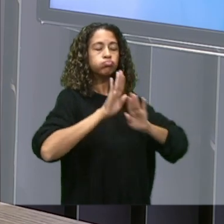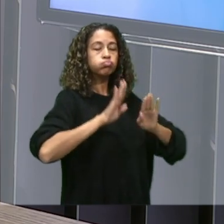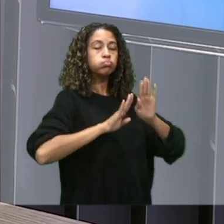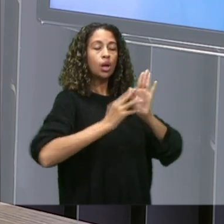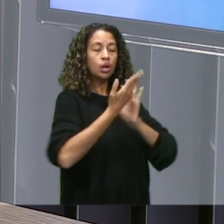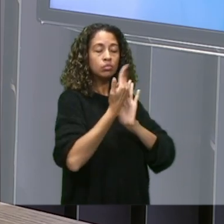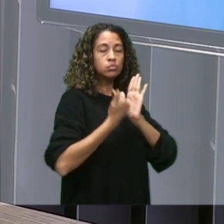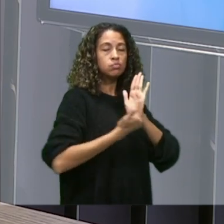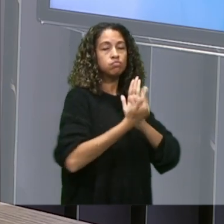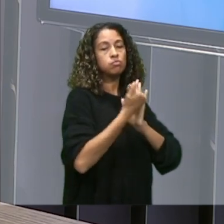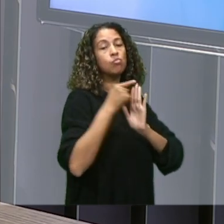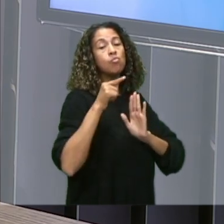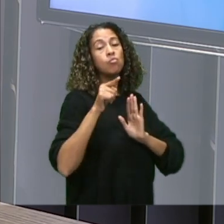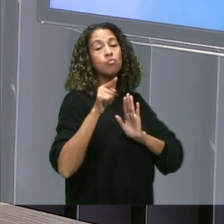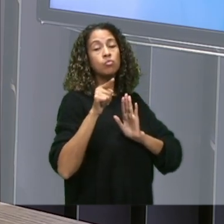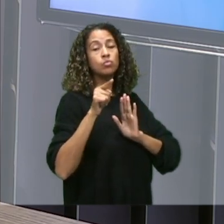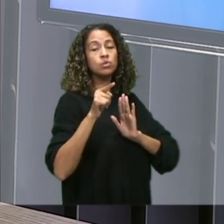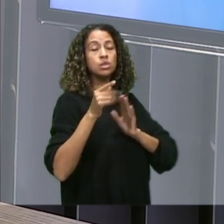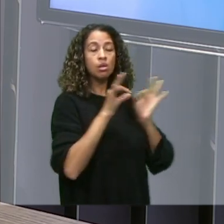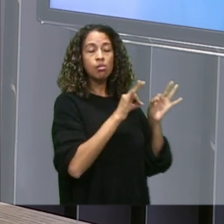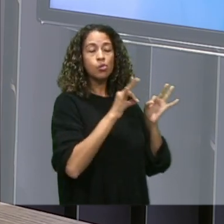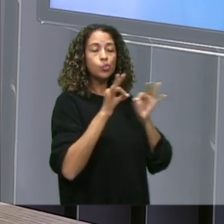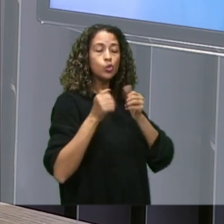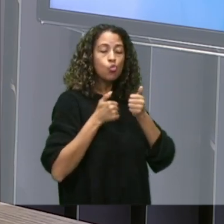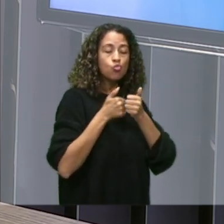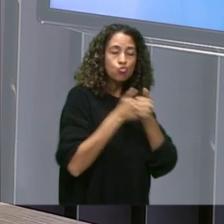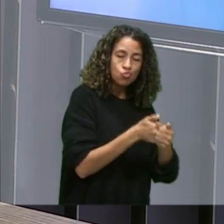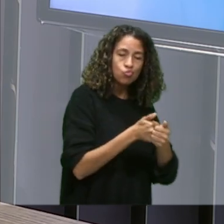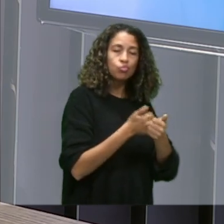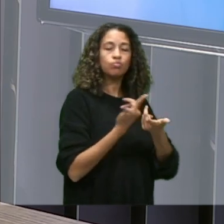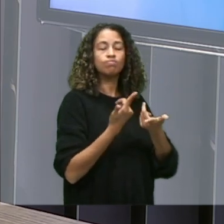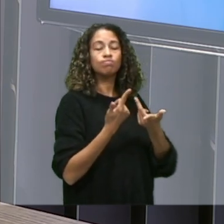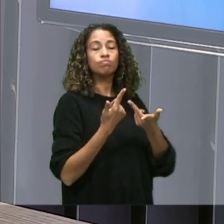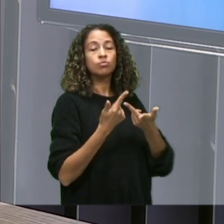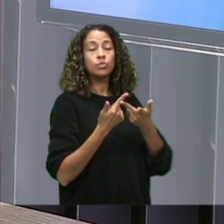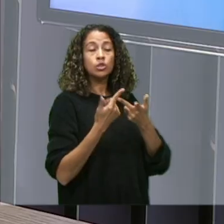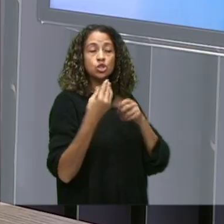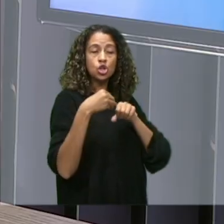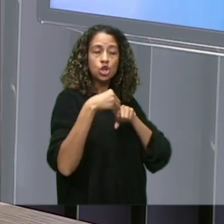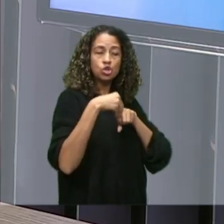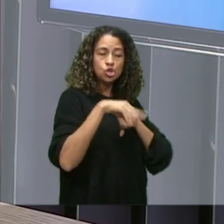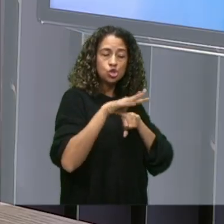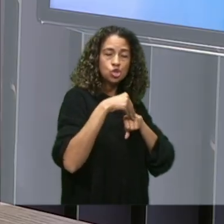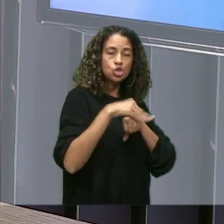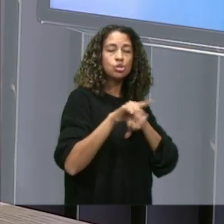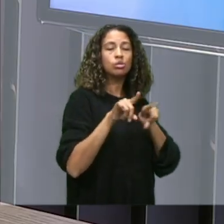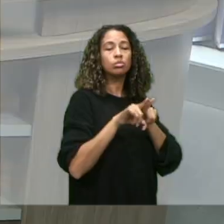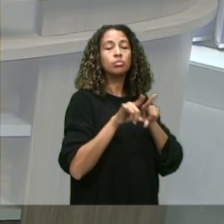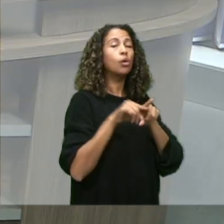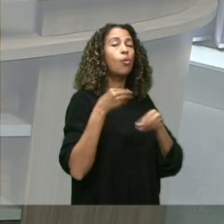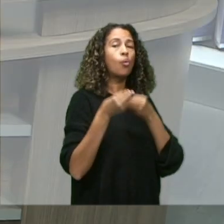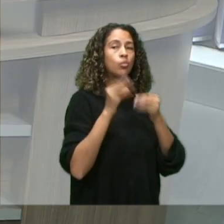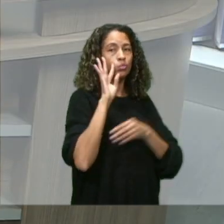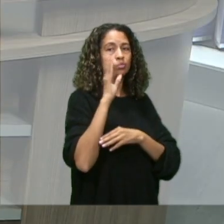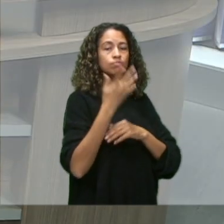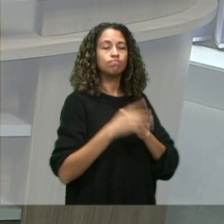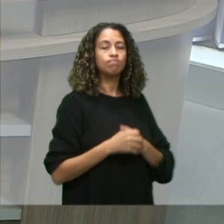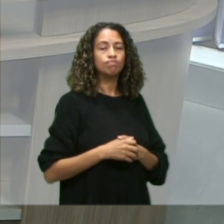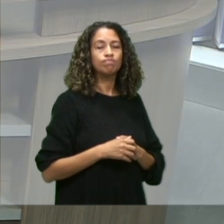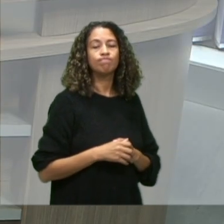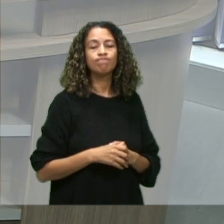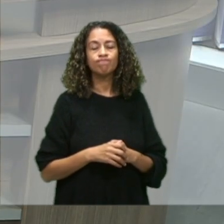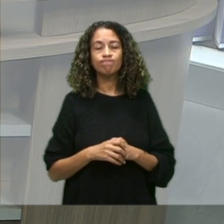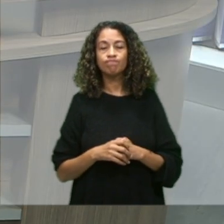livro você acompanhou, se você deu alguma indicação para quem fez o desenho, como é que é?